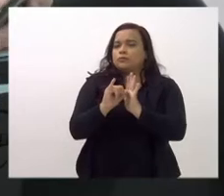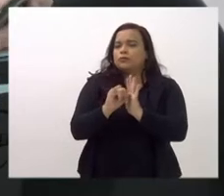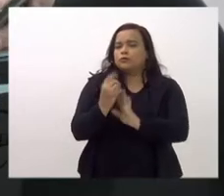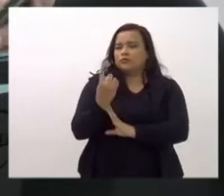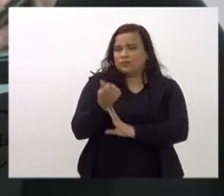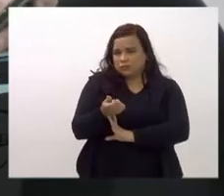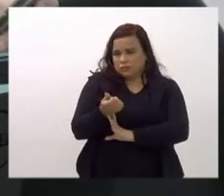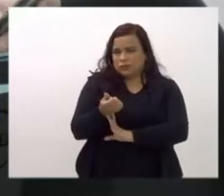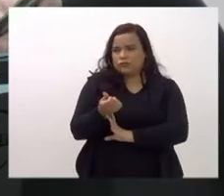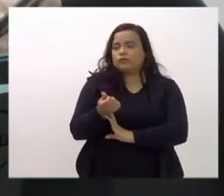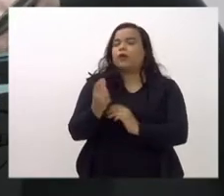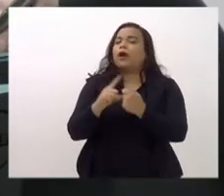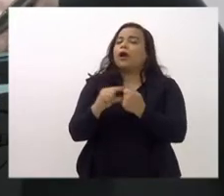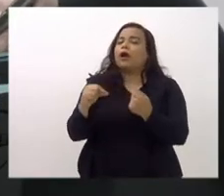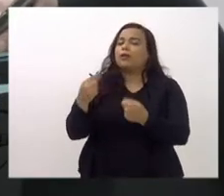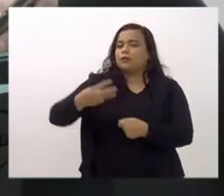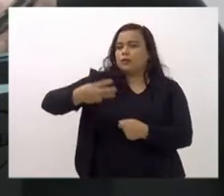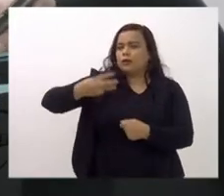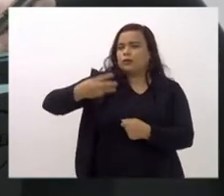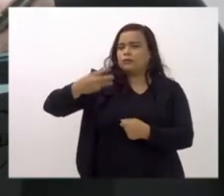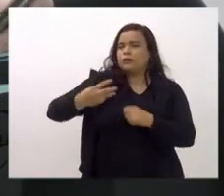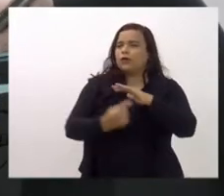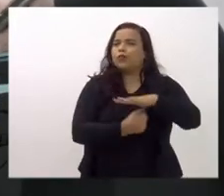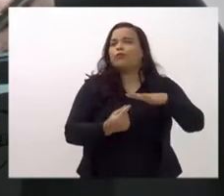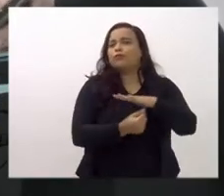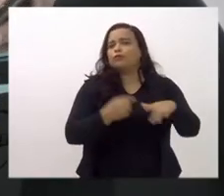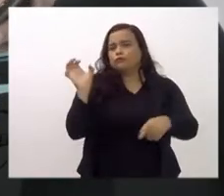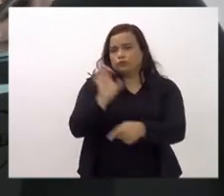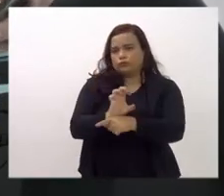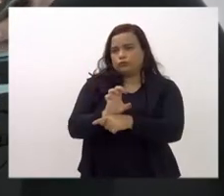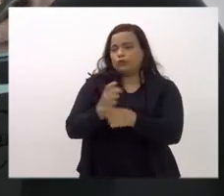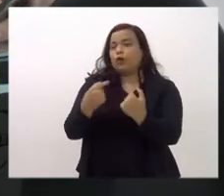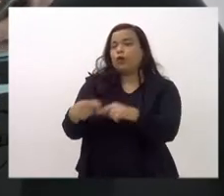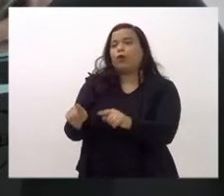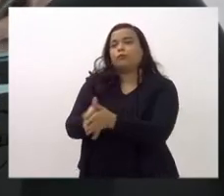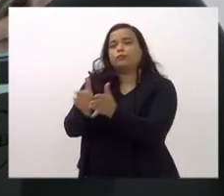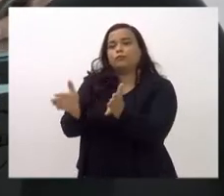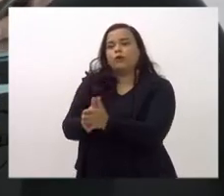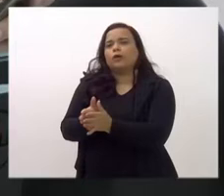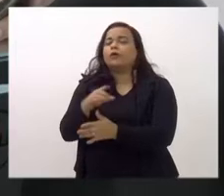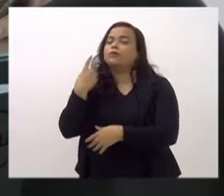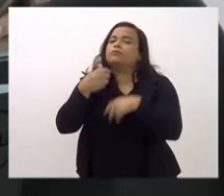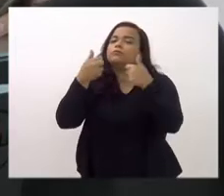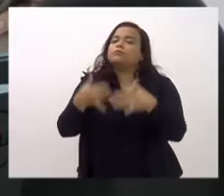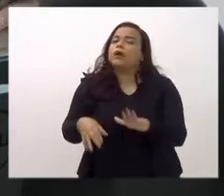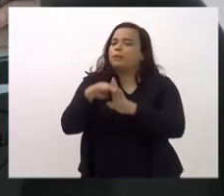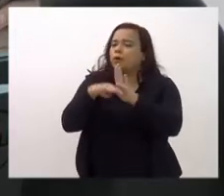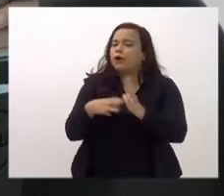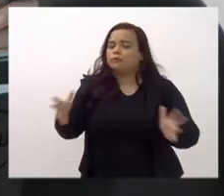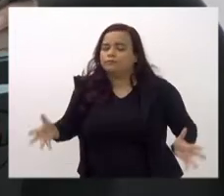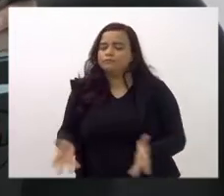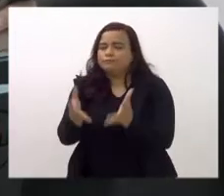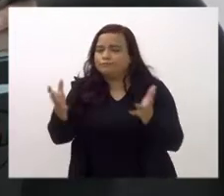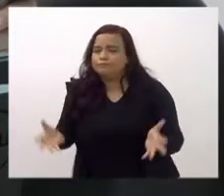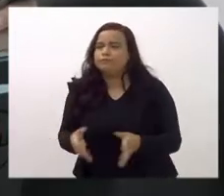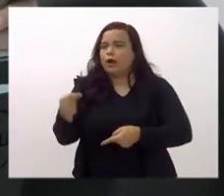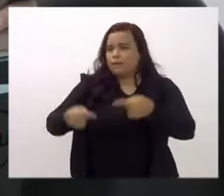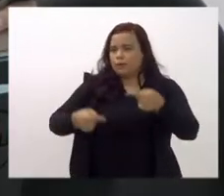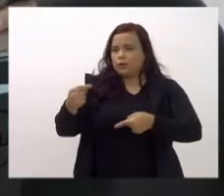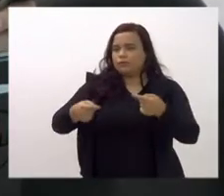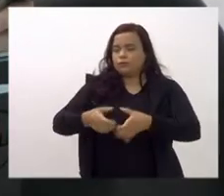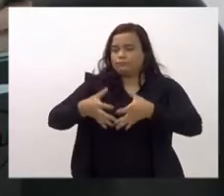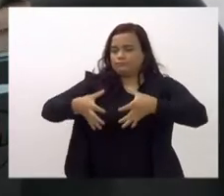no artigo 3º do Fundo Estadual de Combate à Pobreza, dizendo que programas de incentivos à política de